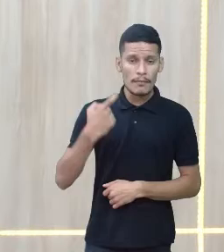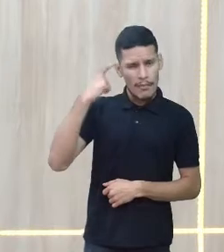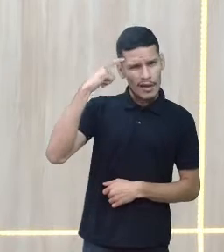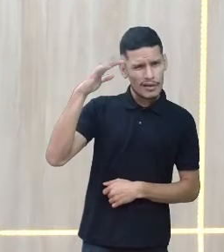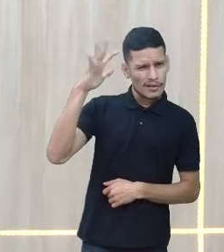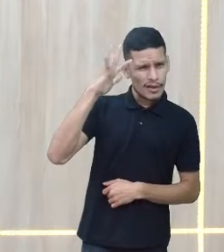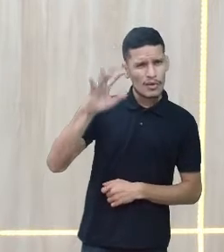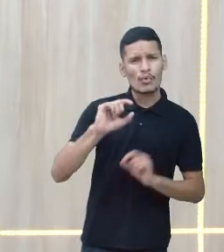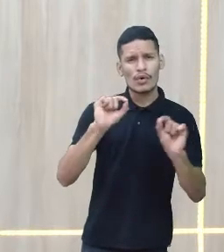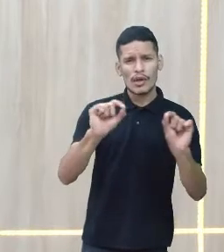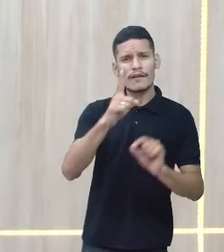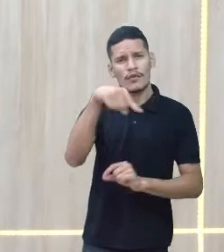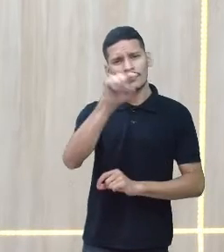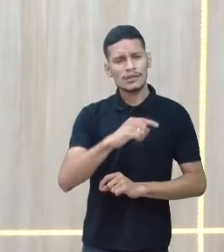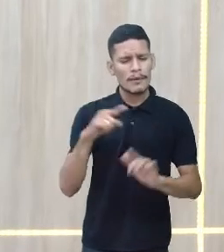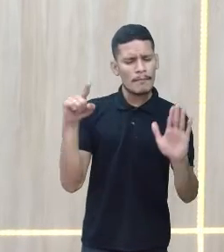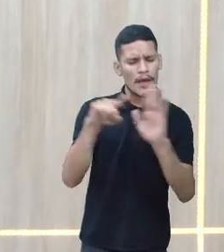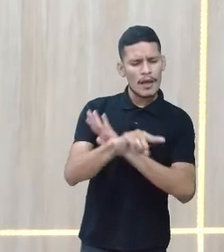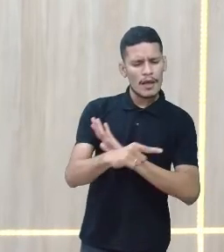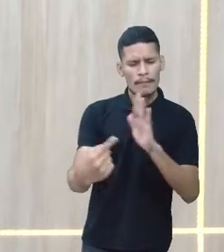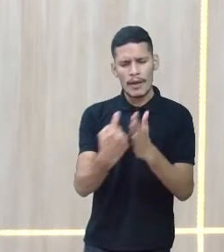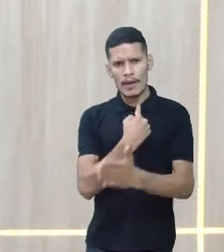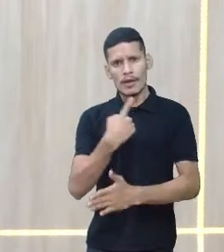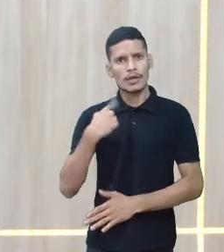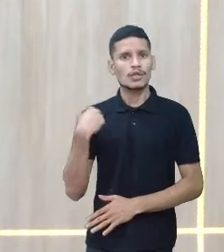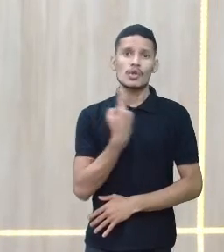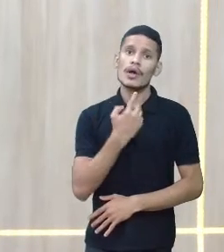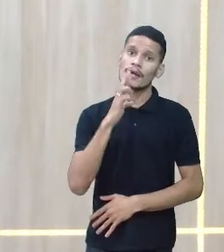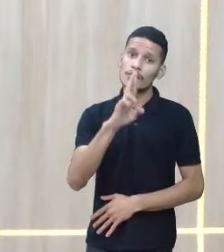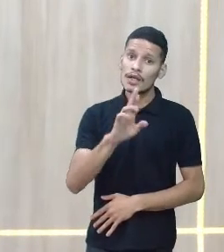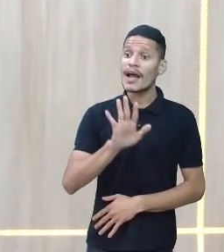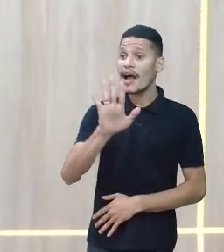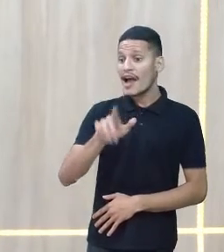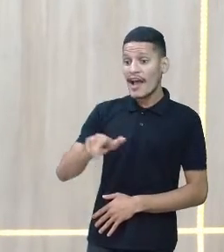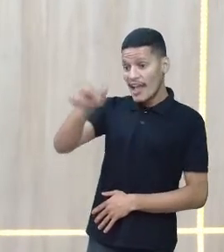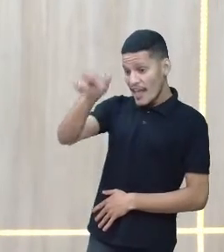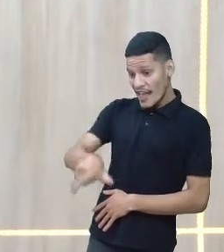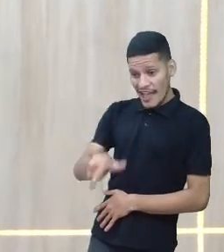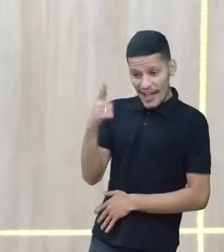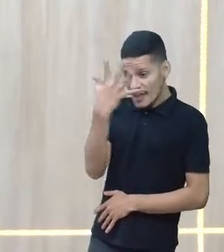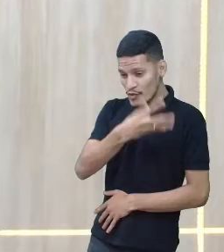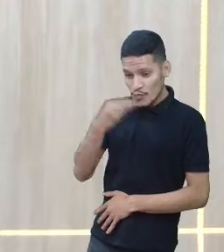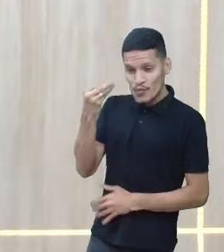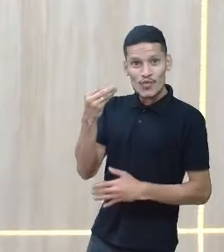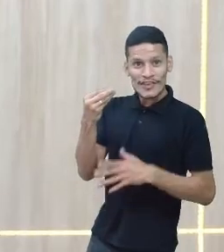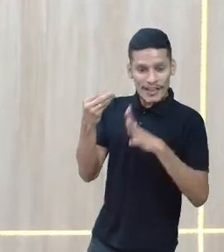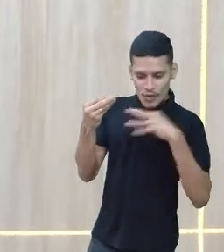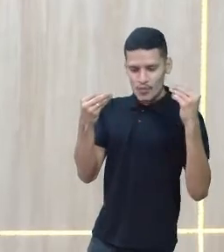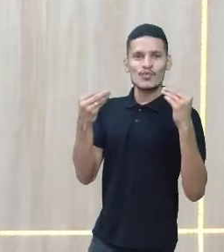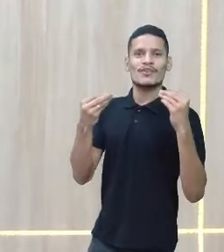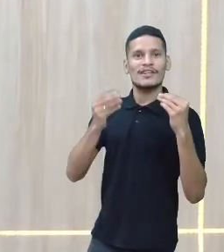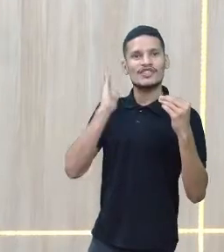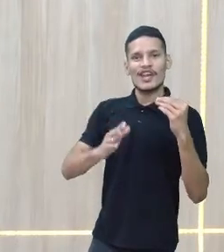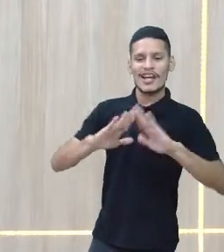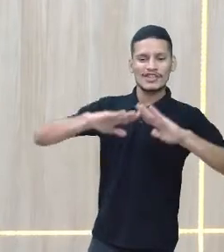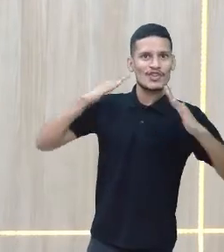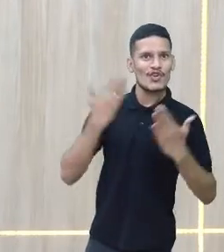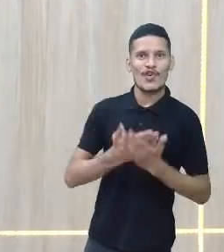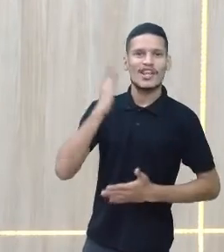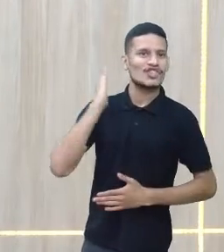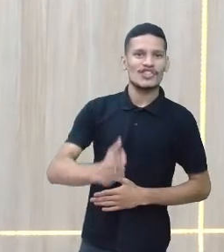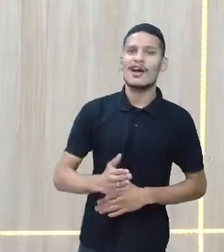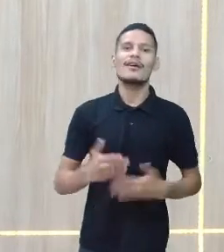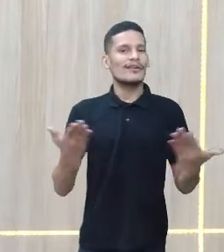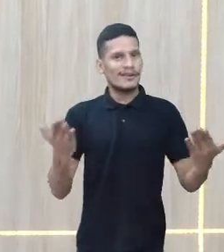tu saindo lá fazendo uma perguntinha, a gente dizendo, ah, é o rostinho lindo da escola tal. Quem